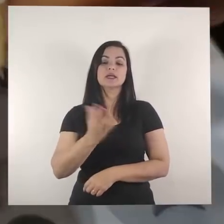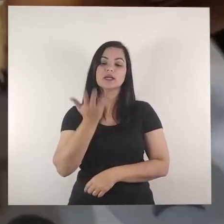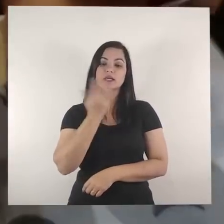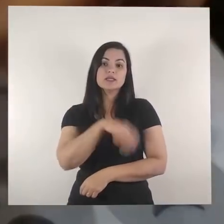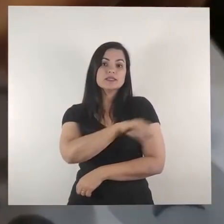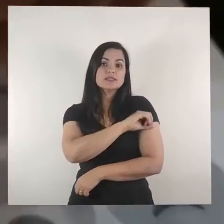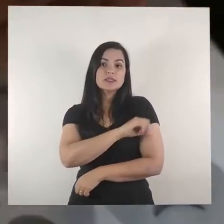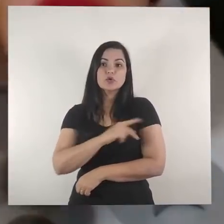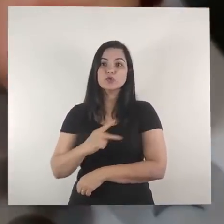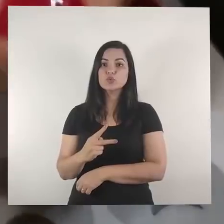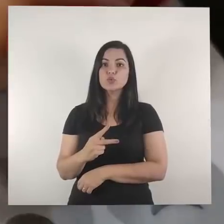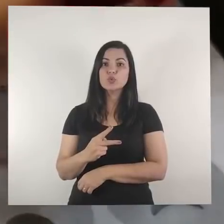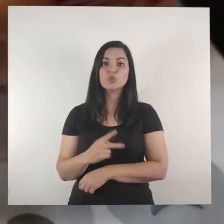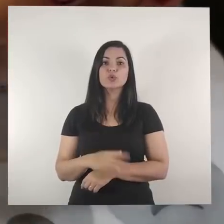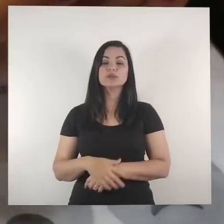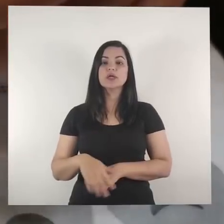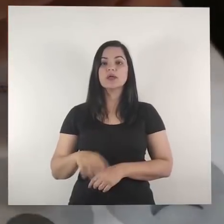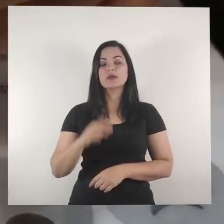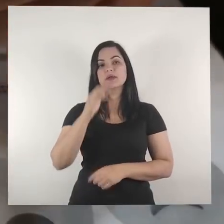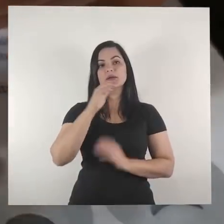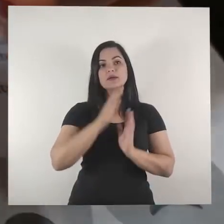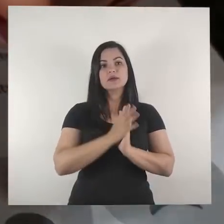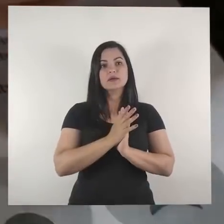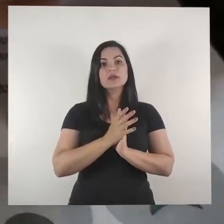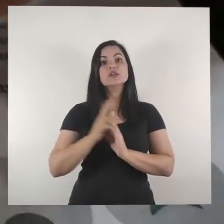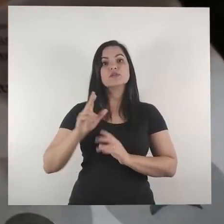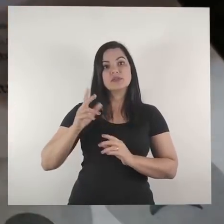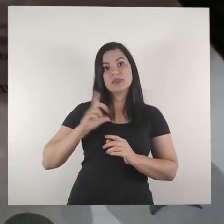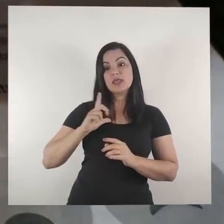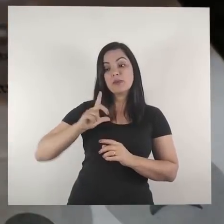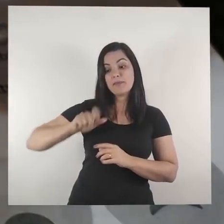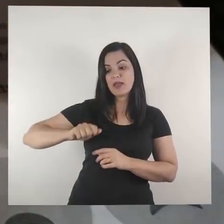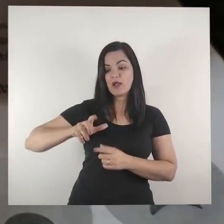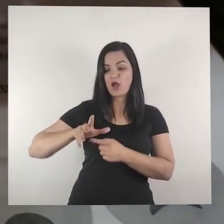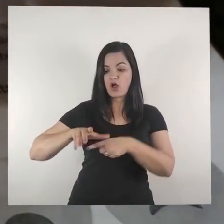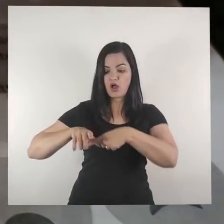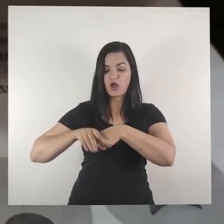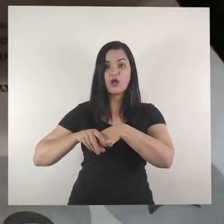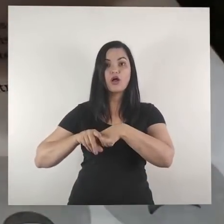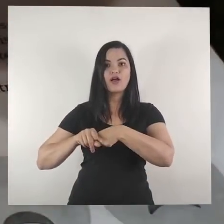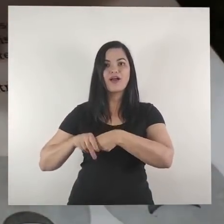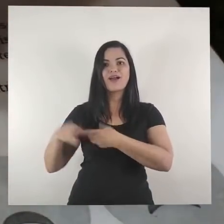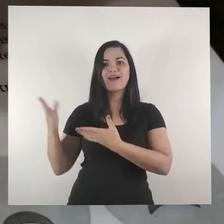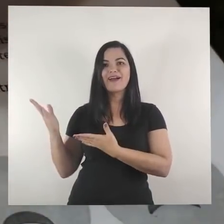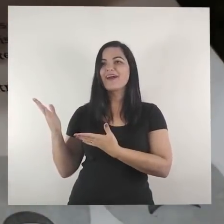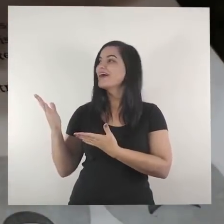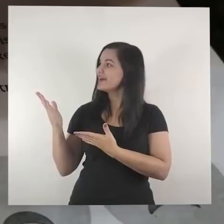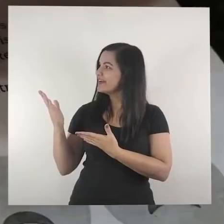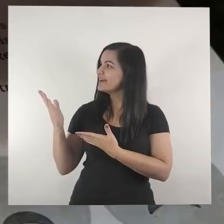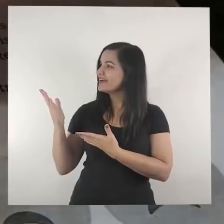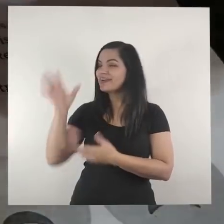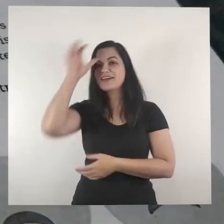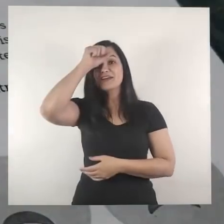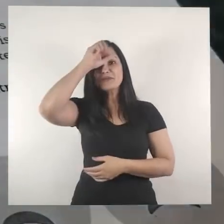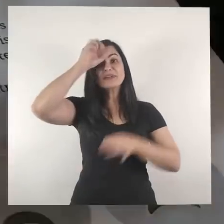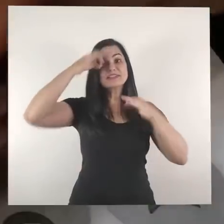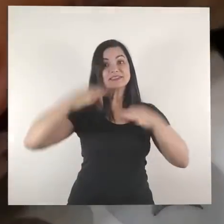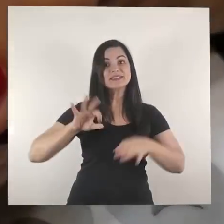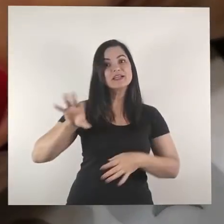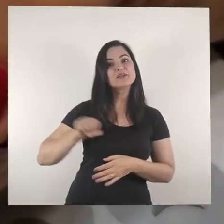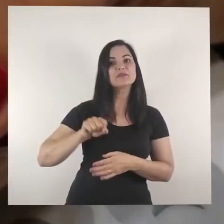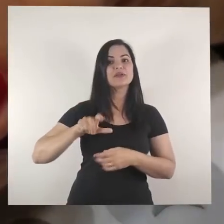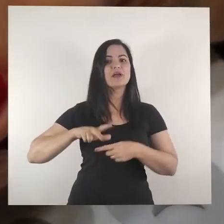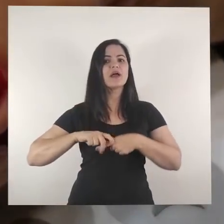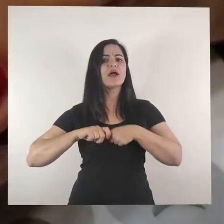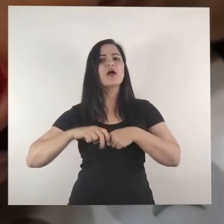pega aqui e vai sobrar esses 2 dedos aqui. E assim ela vai aprender a pegar o lápis corretamente. Por que é